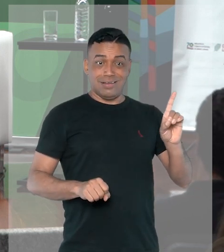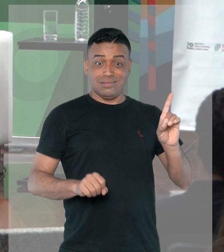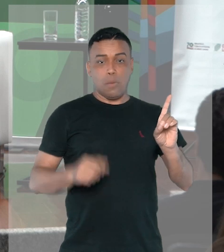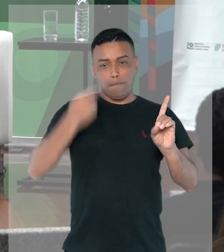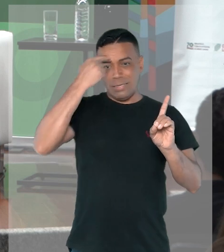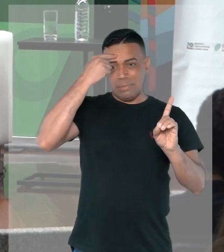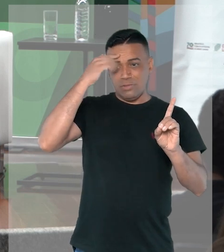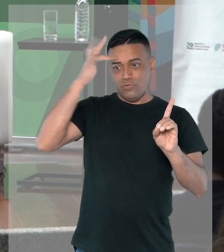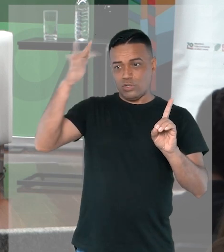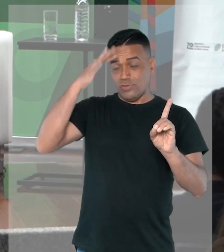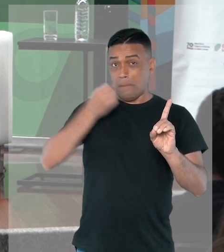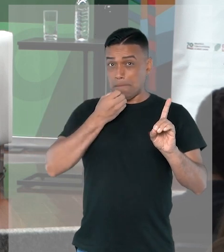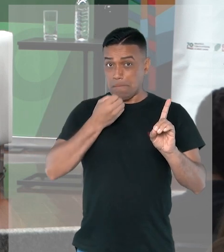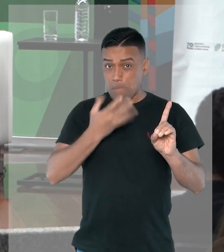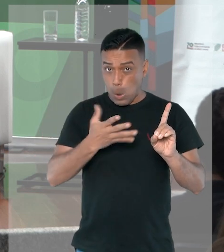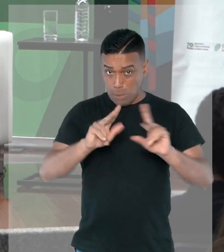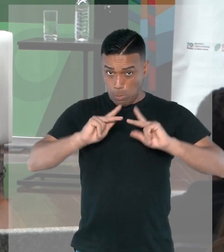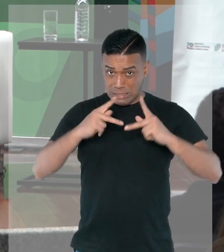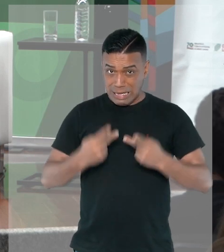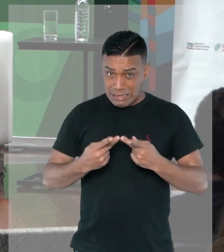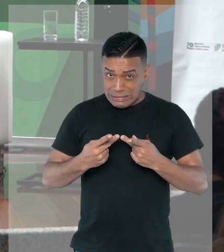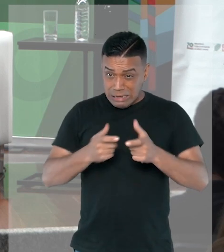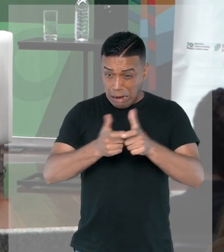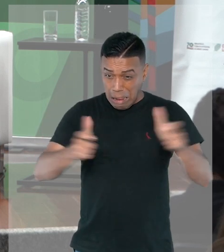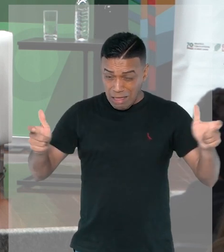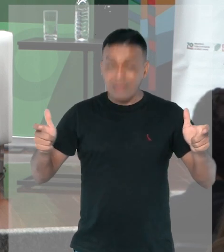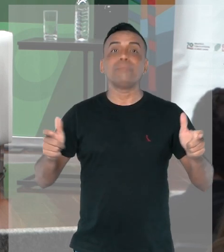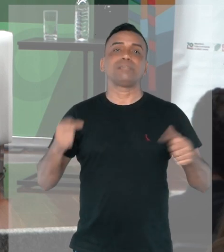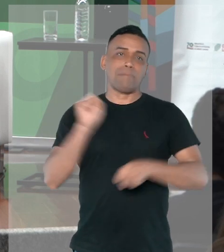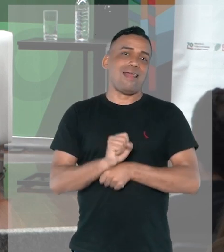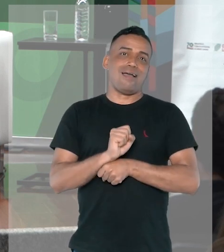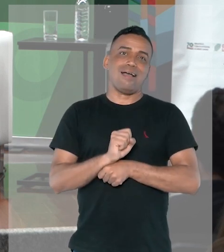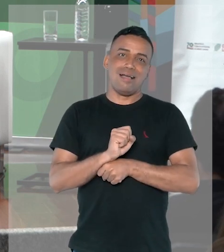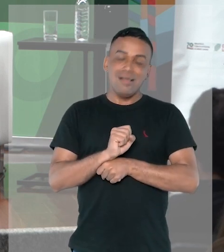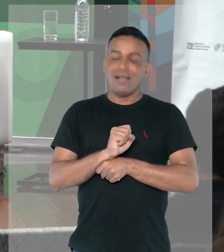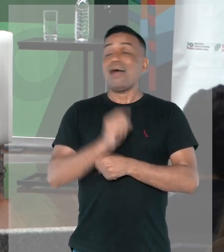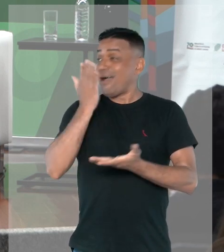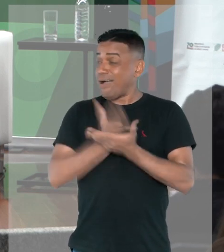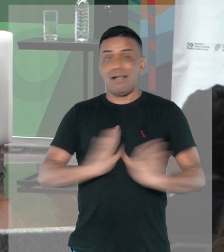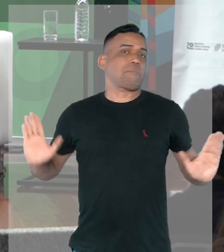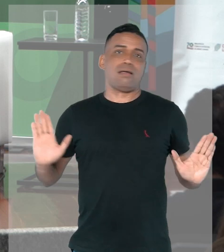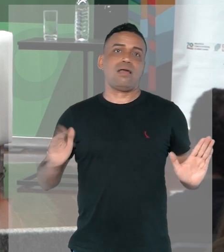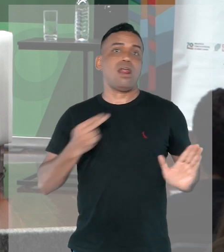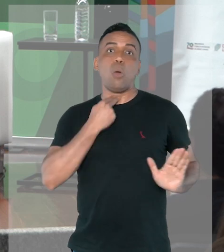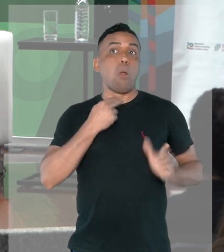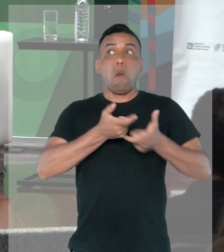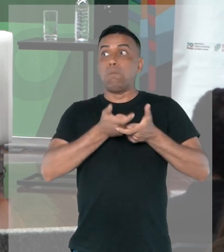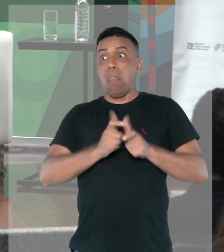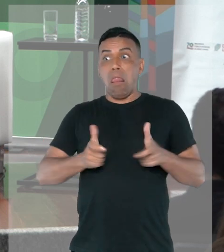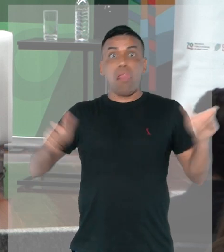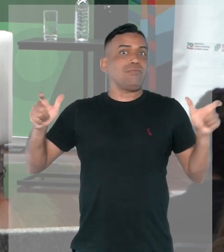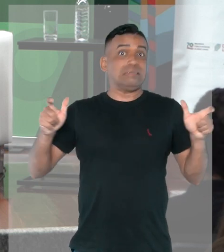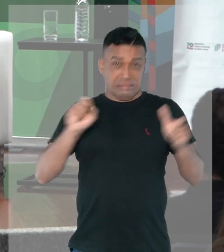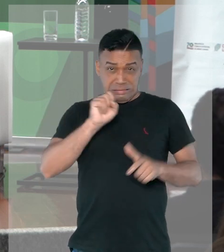começa a crescer, a gente se assusta e diz, tem que parar isso. Tem que dar um basta para isso, não pode deixar isso crescer.